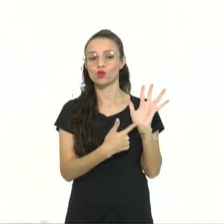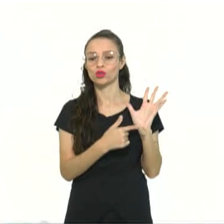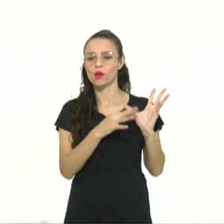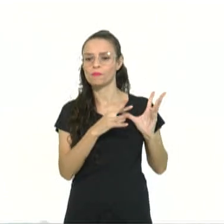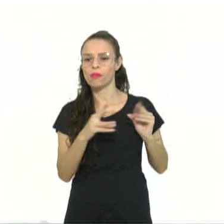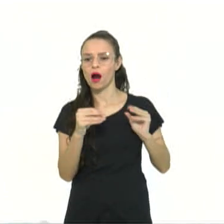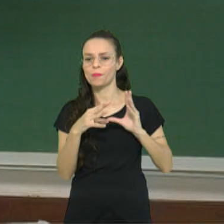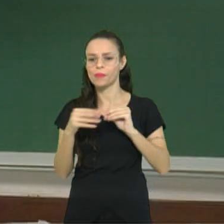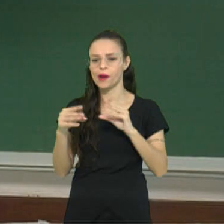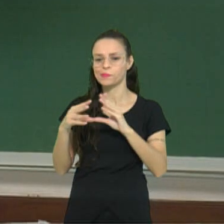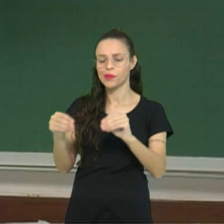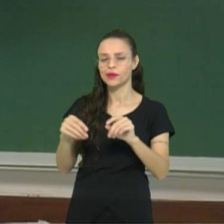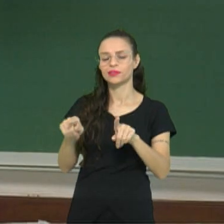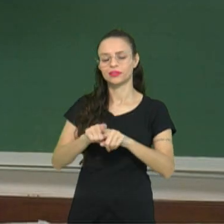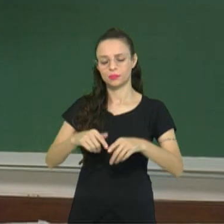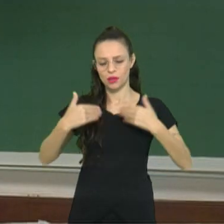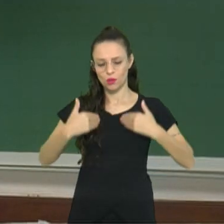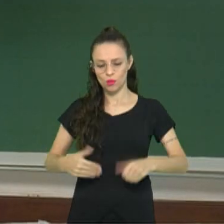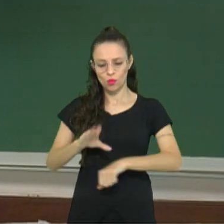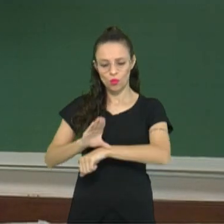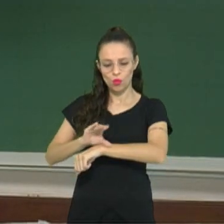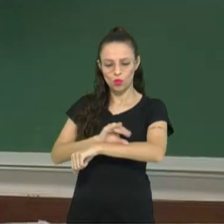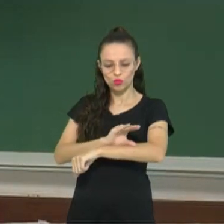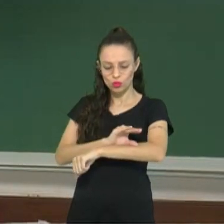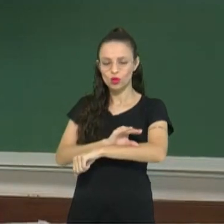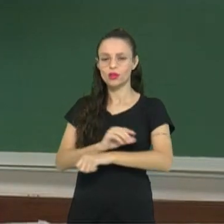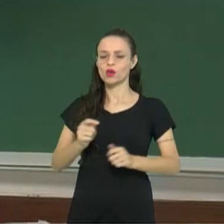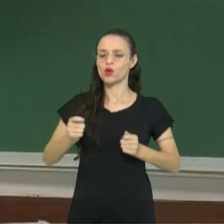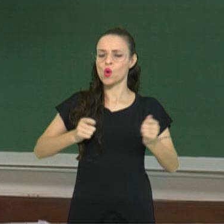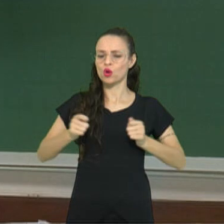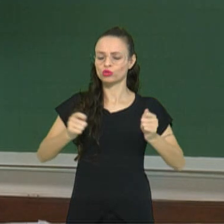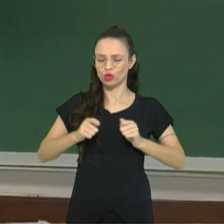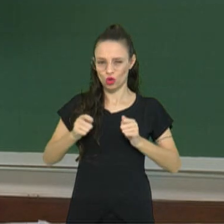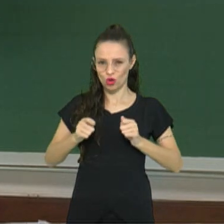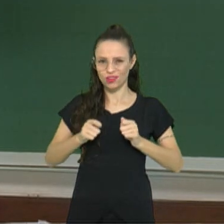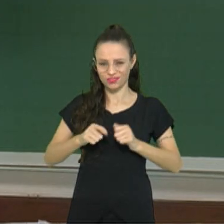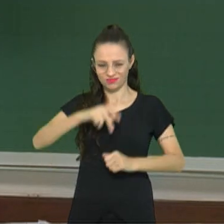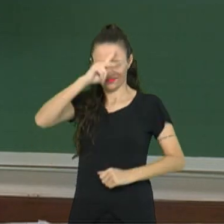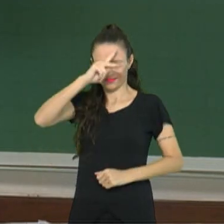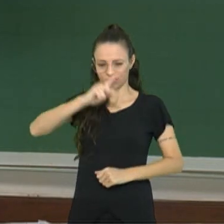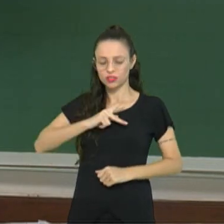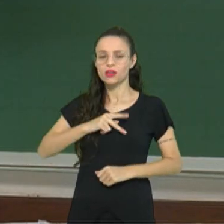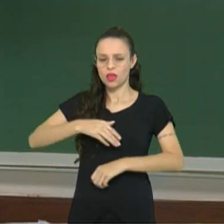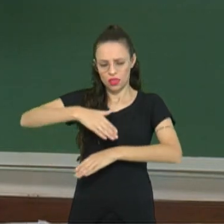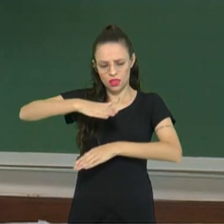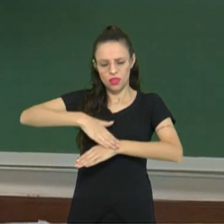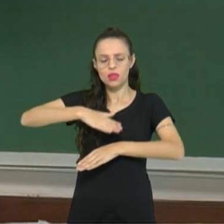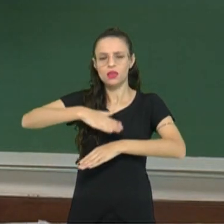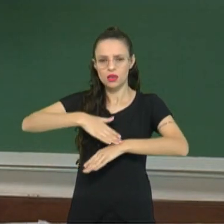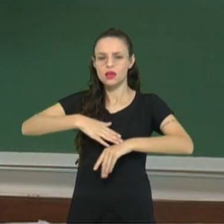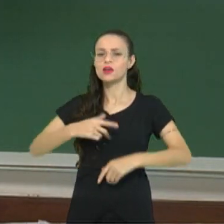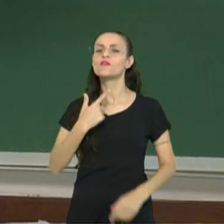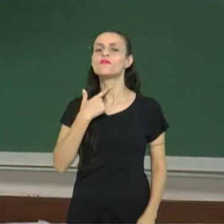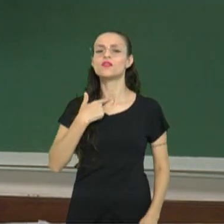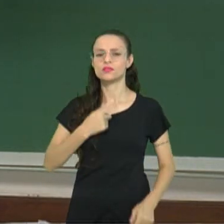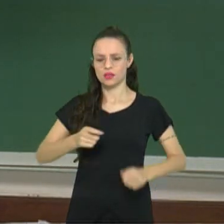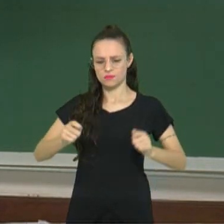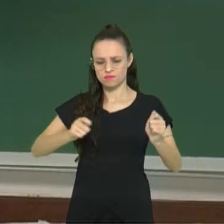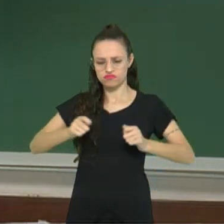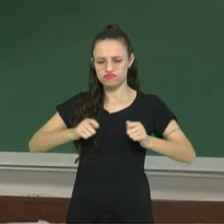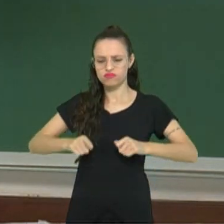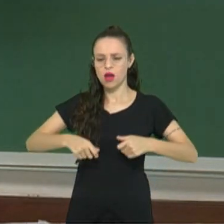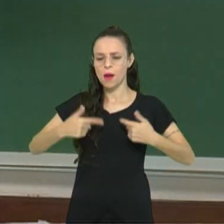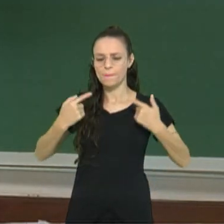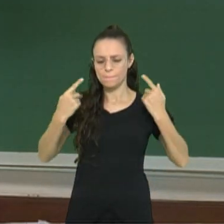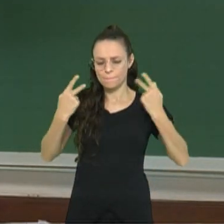dos músculos voluntários do nosso corpo. A gente estudou musculatura voluntária e involuntária. Voluntária é aquela que depende da nossa vontade, ou seja,